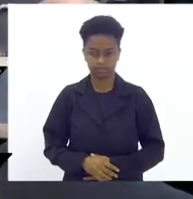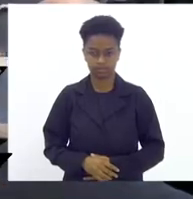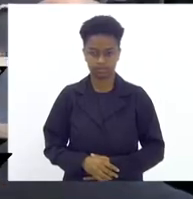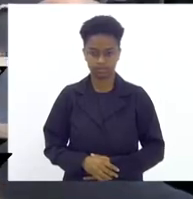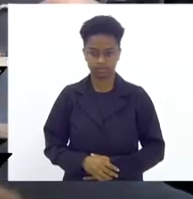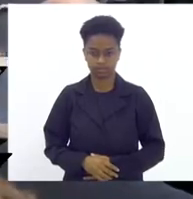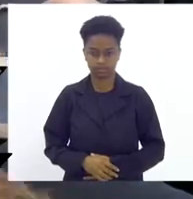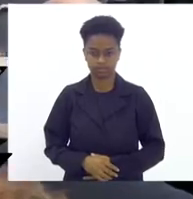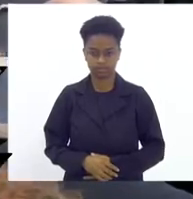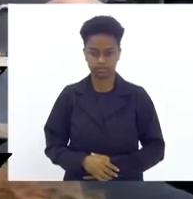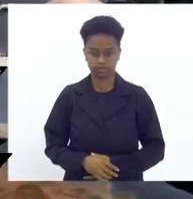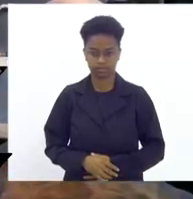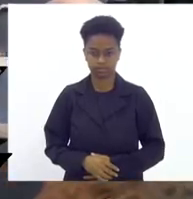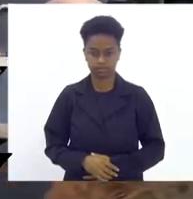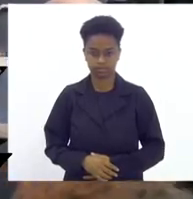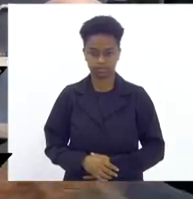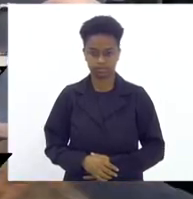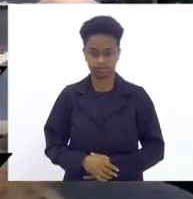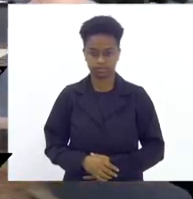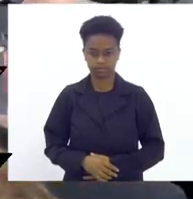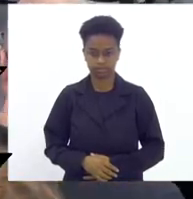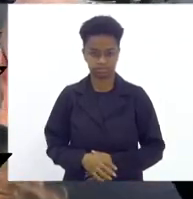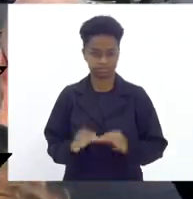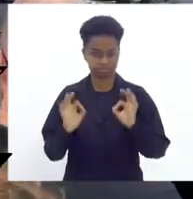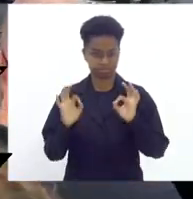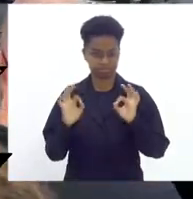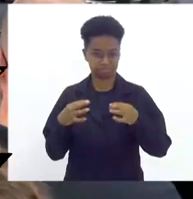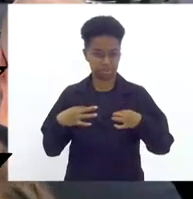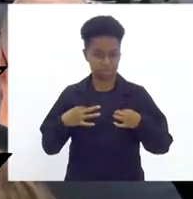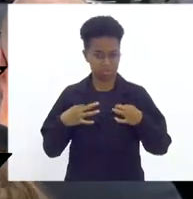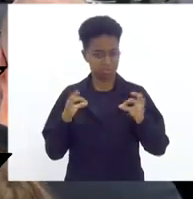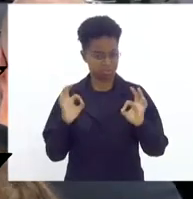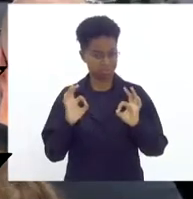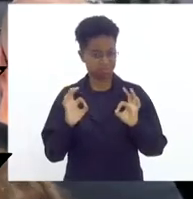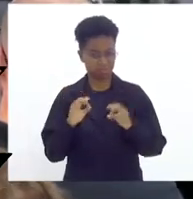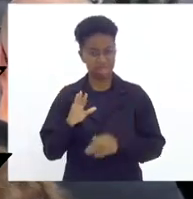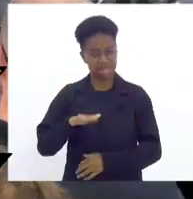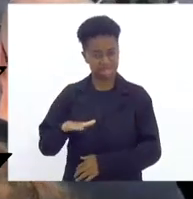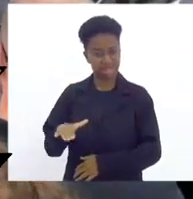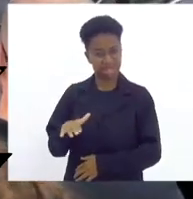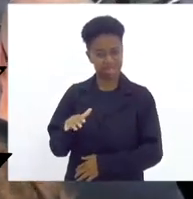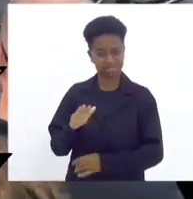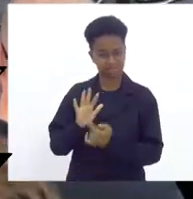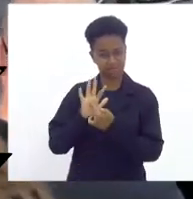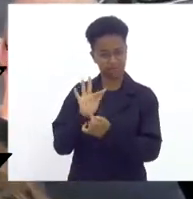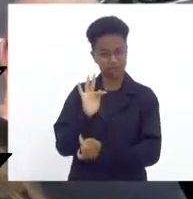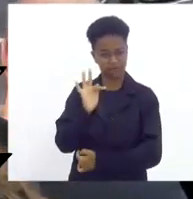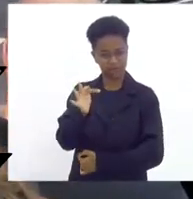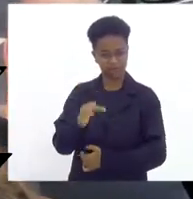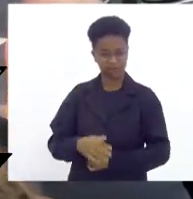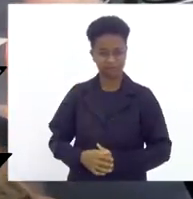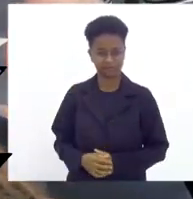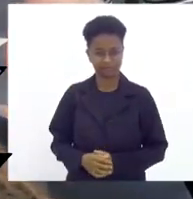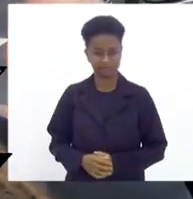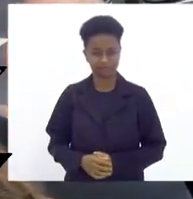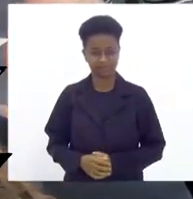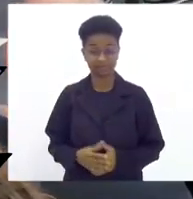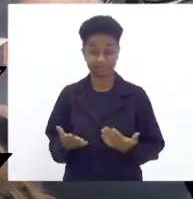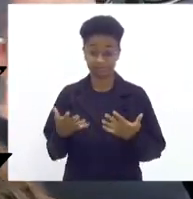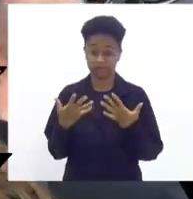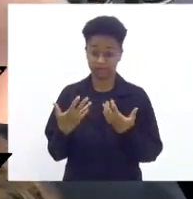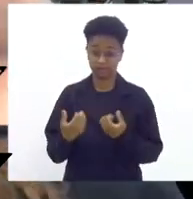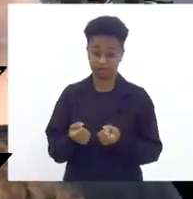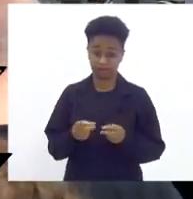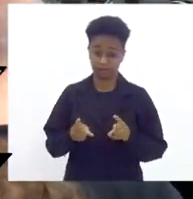muito estiloso né gente que performance essas crianças são o futuro gente então vamos lá vamos